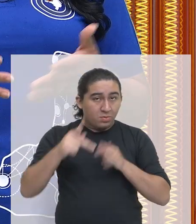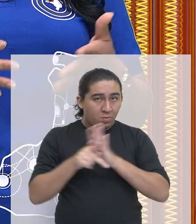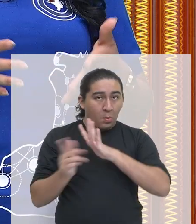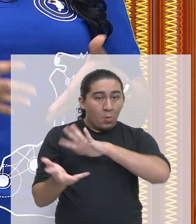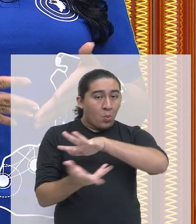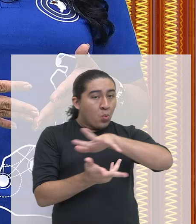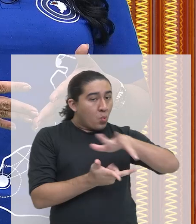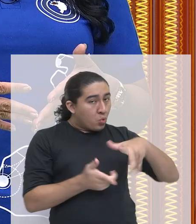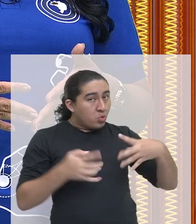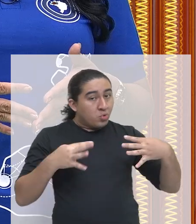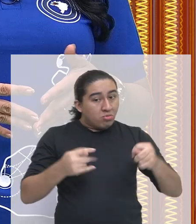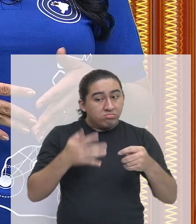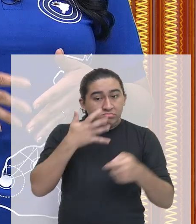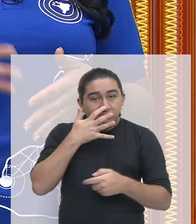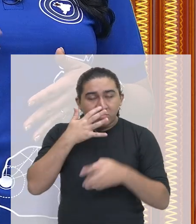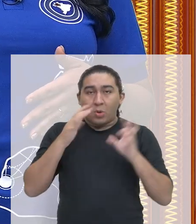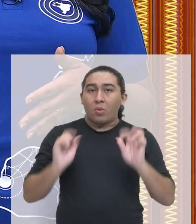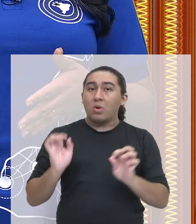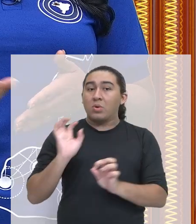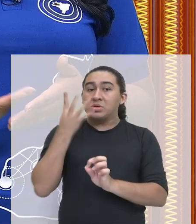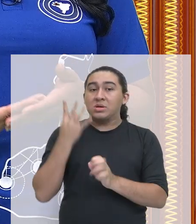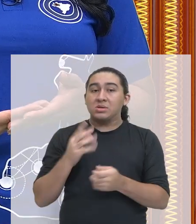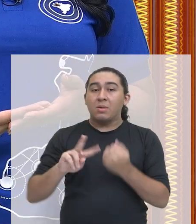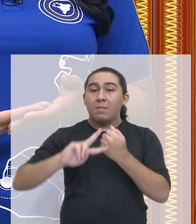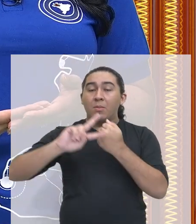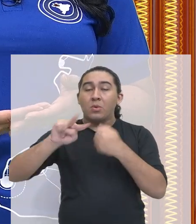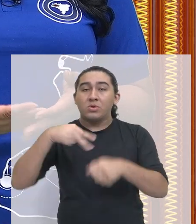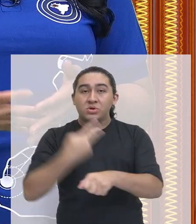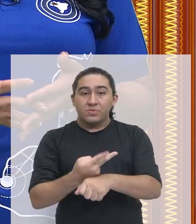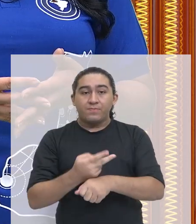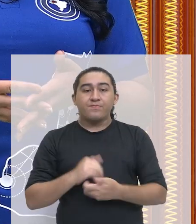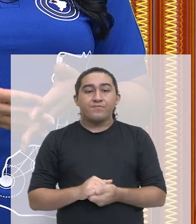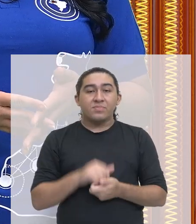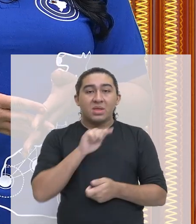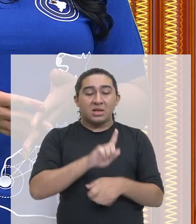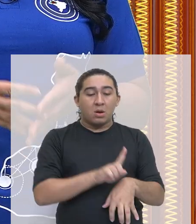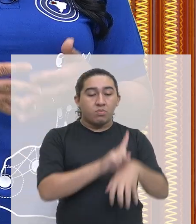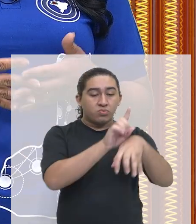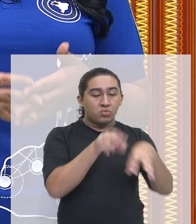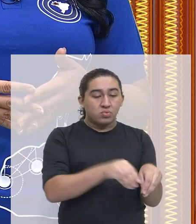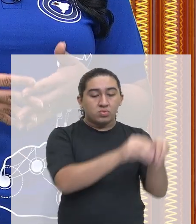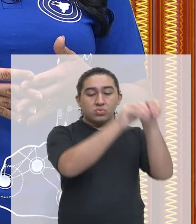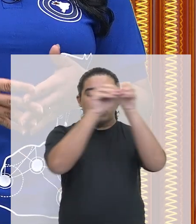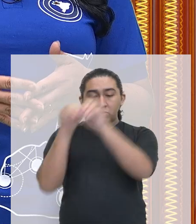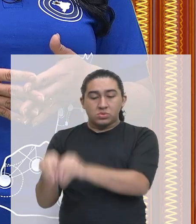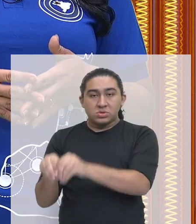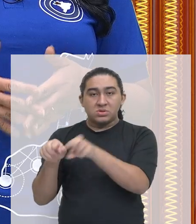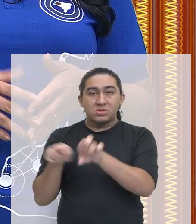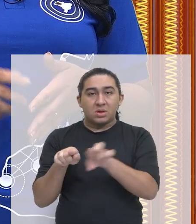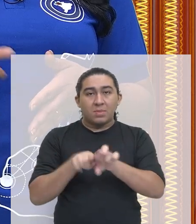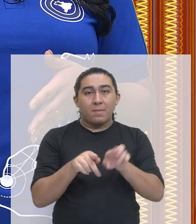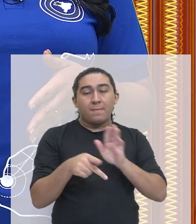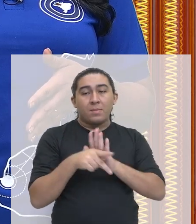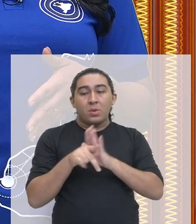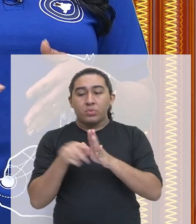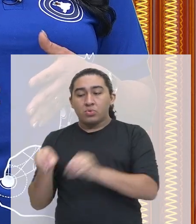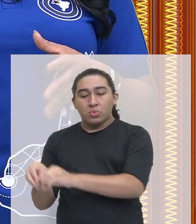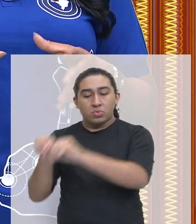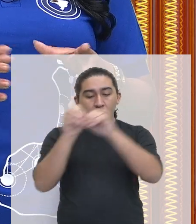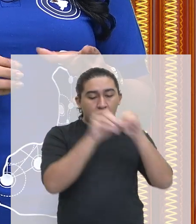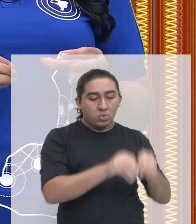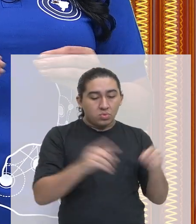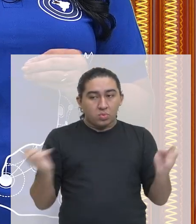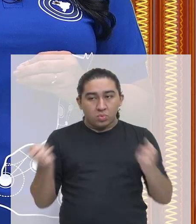mundial. E qual vai ser o desfecho? Retirada dos mísseis soviéticos de Cuba e de mísseis norte-americanos da